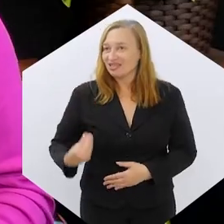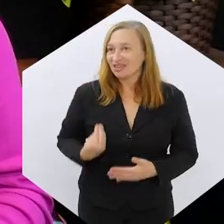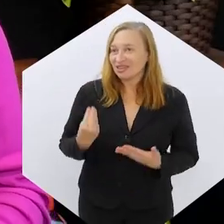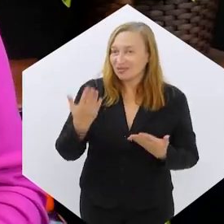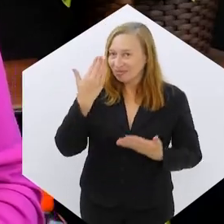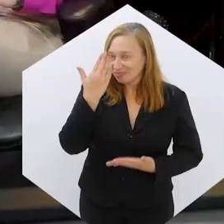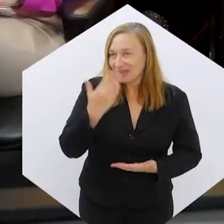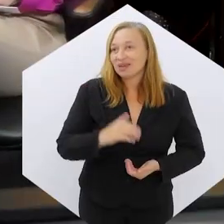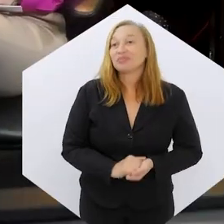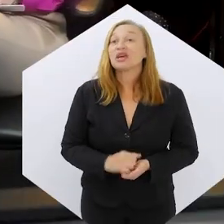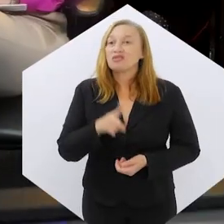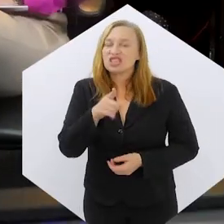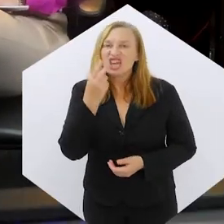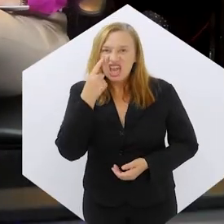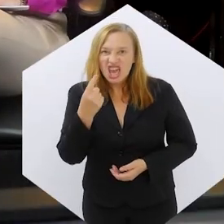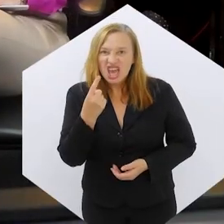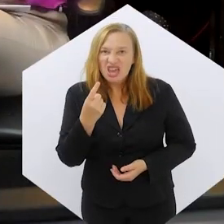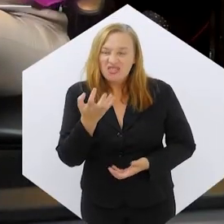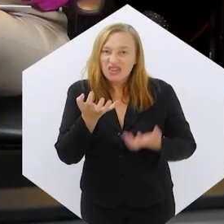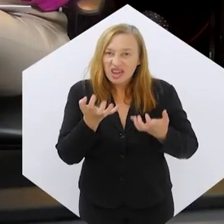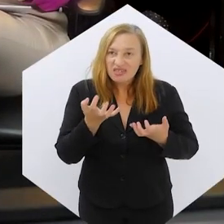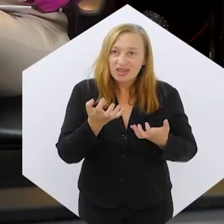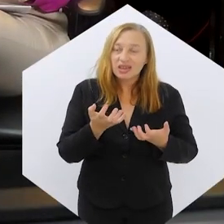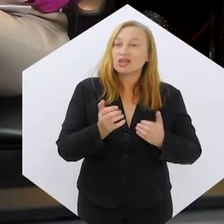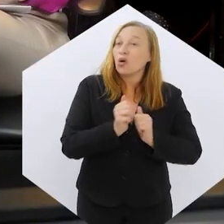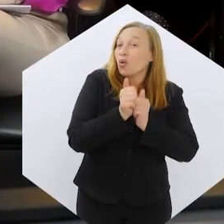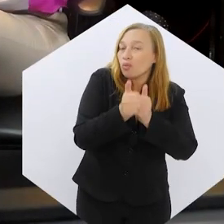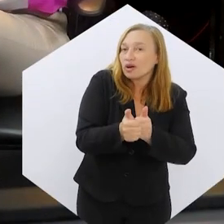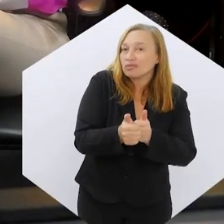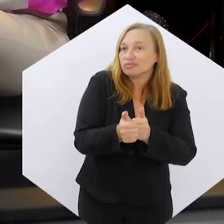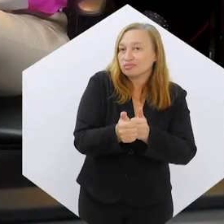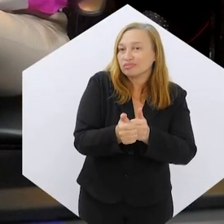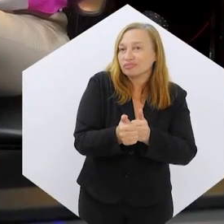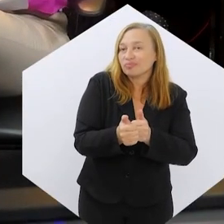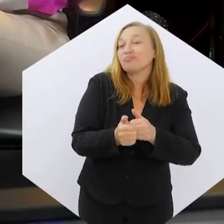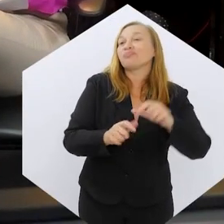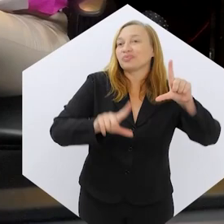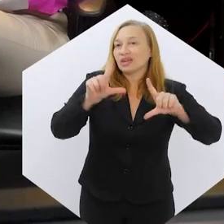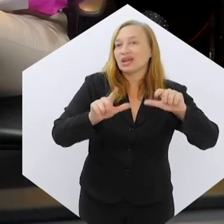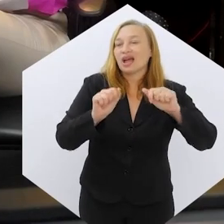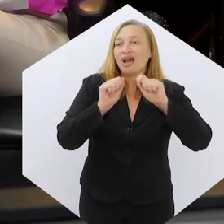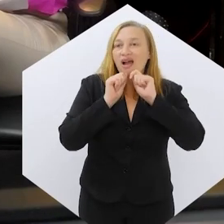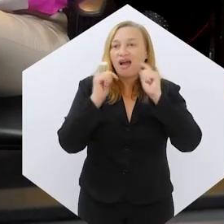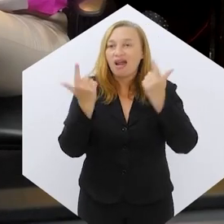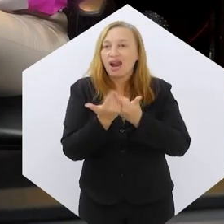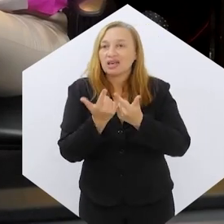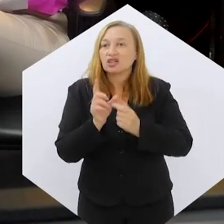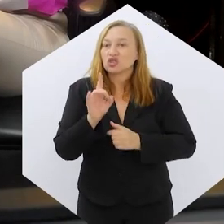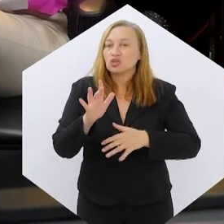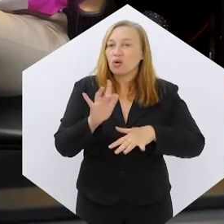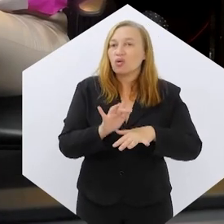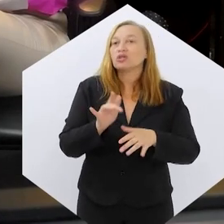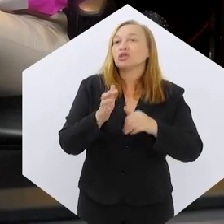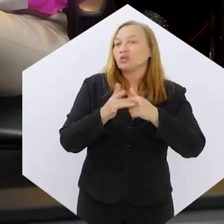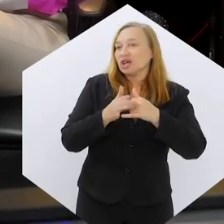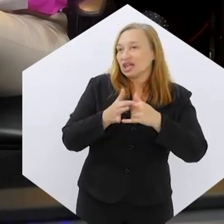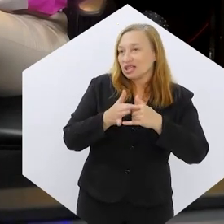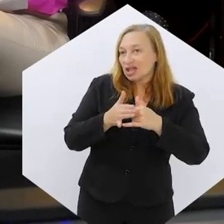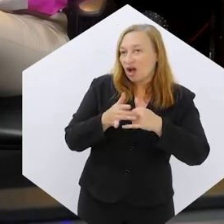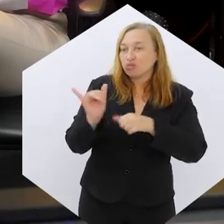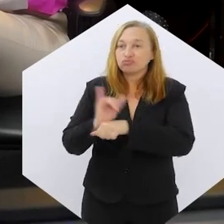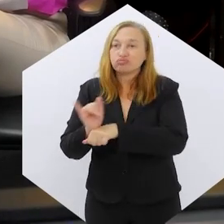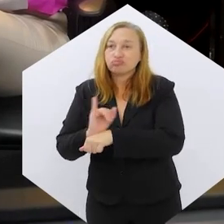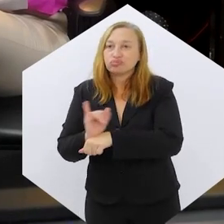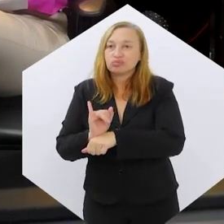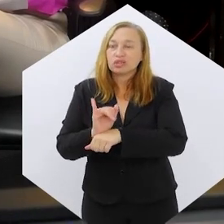vocês, viu? E se você quiser rever este programa ou acompanhar a programação da TV Alerje, é só acessar o nosso canal no